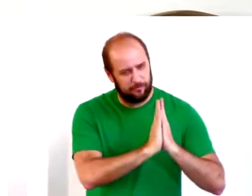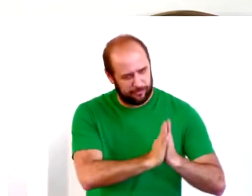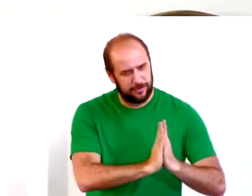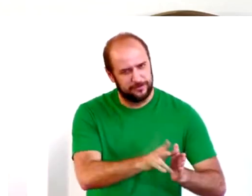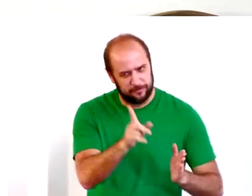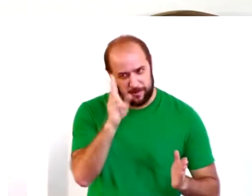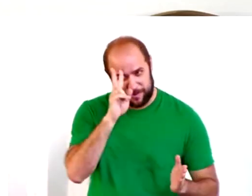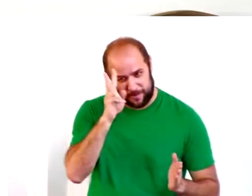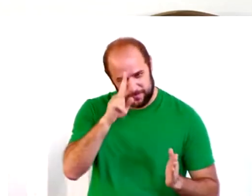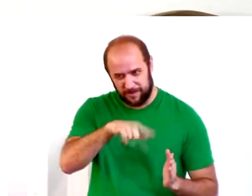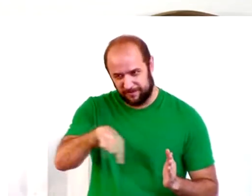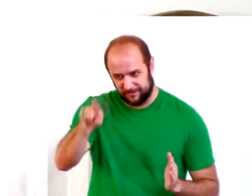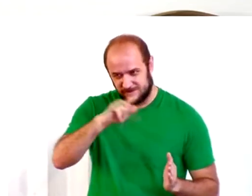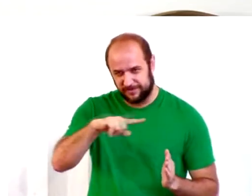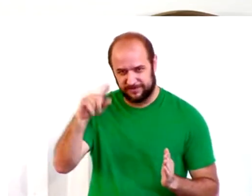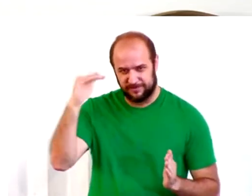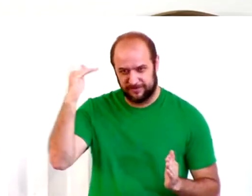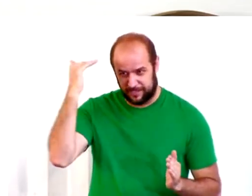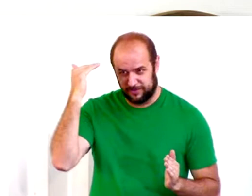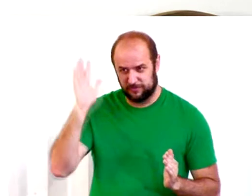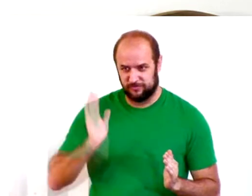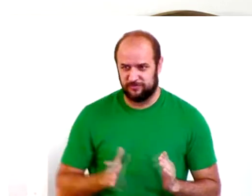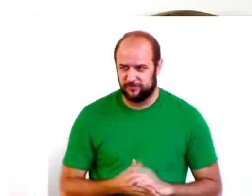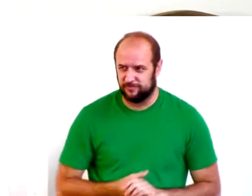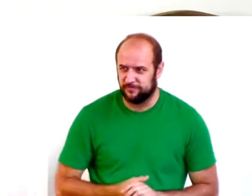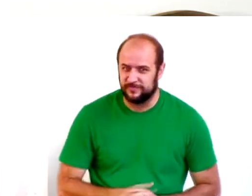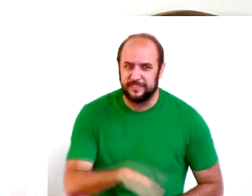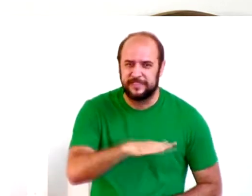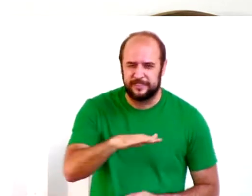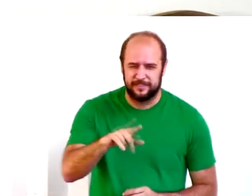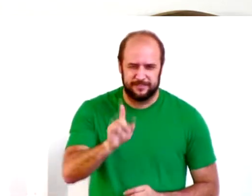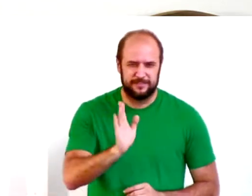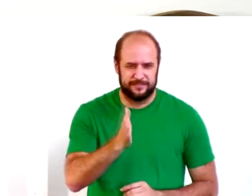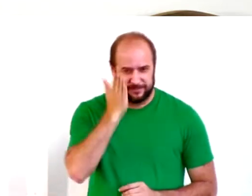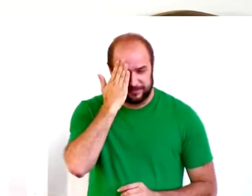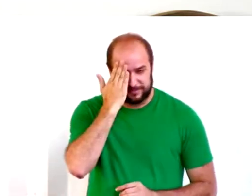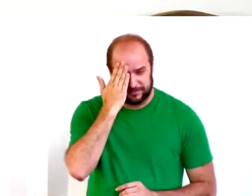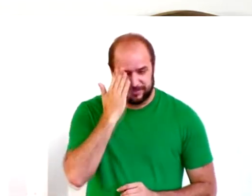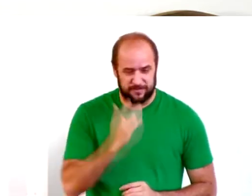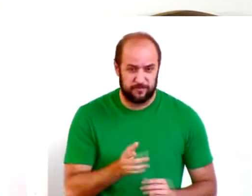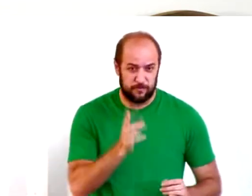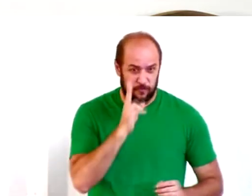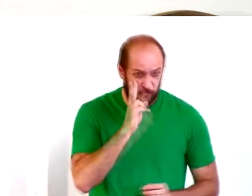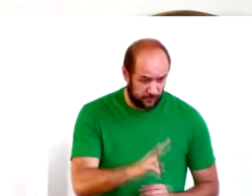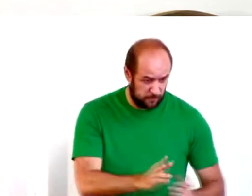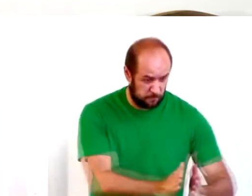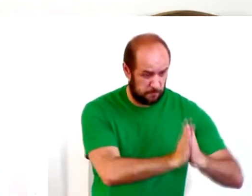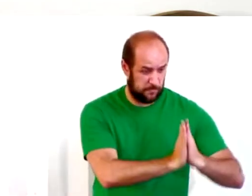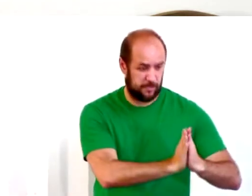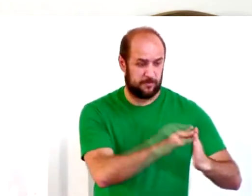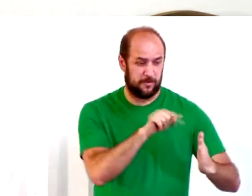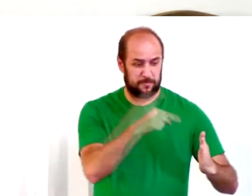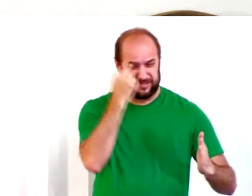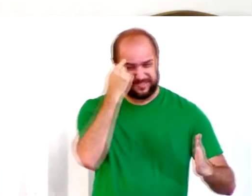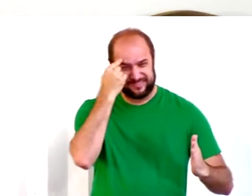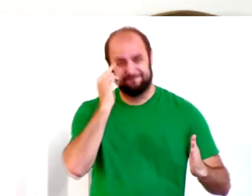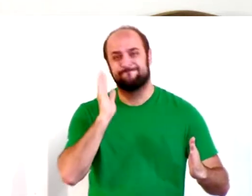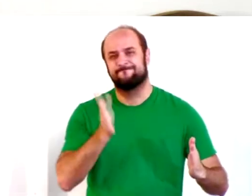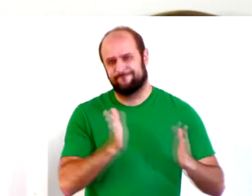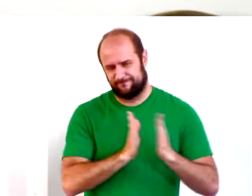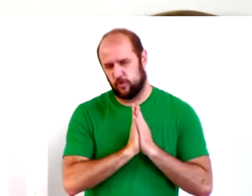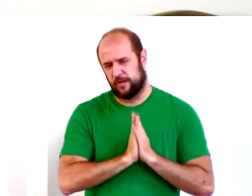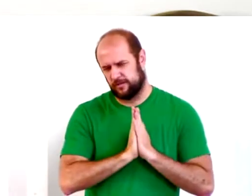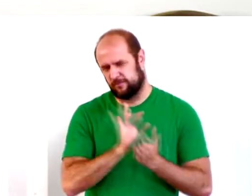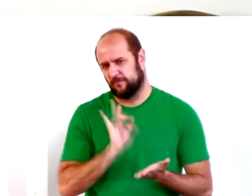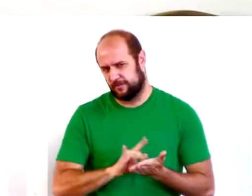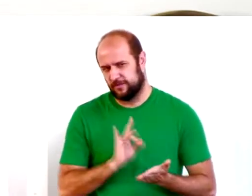tá bom? Eu imagino que as crianças, quando veem a mãozinha, elas imaginam que alguém realmente está orando,